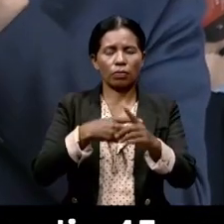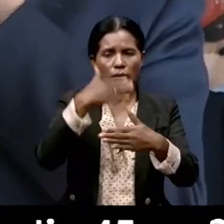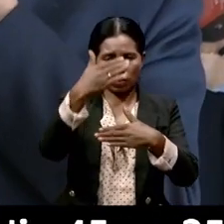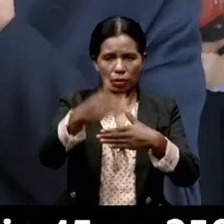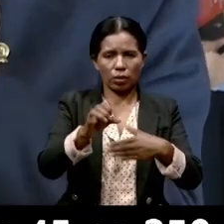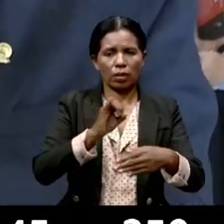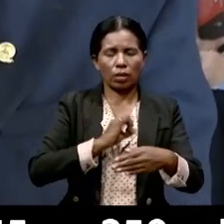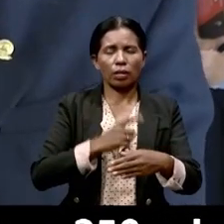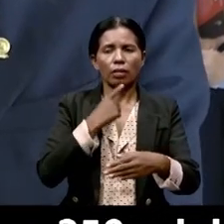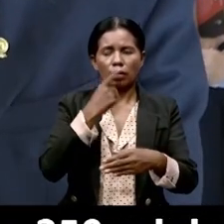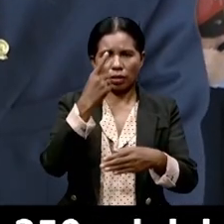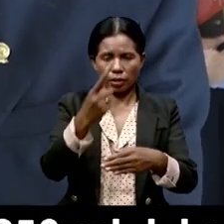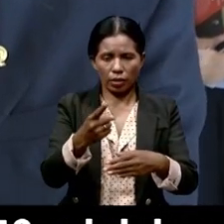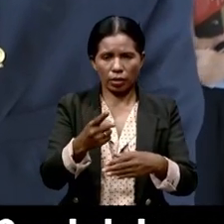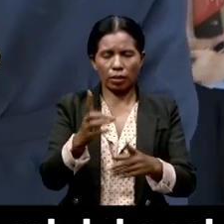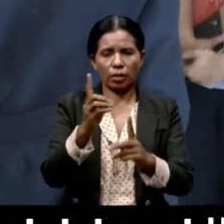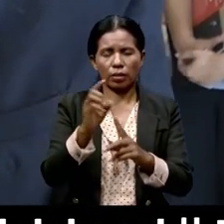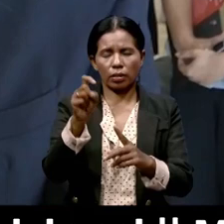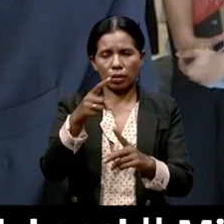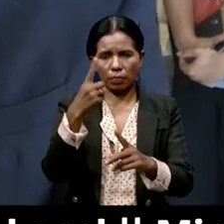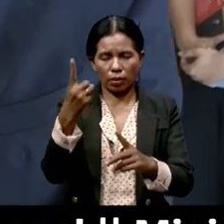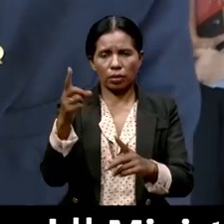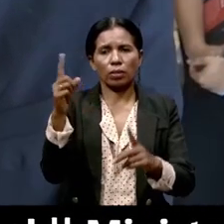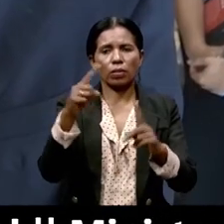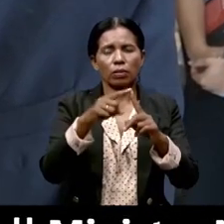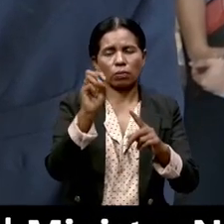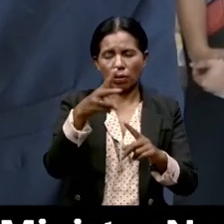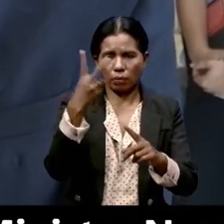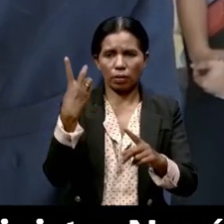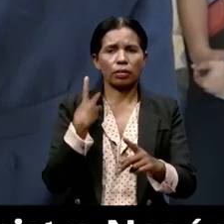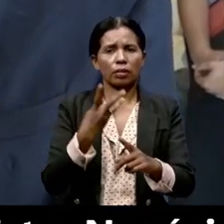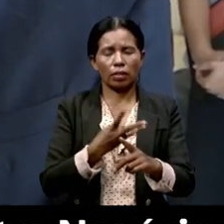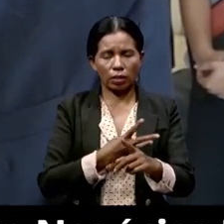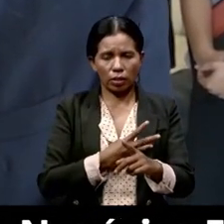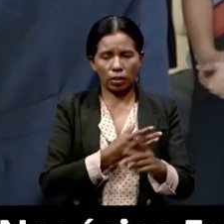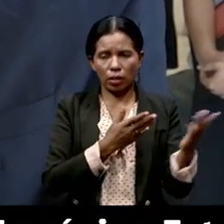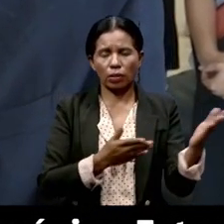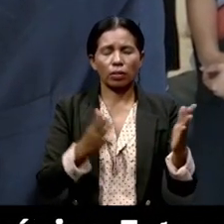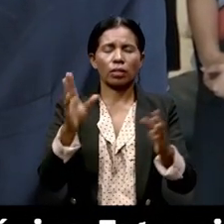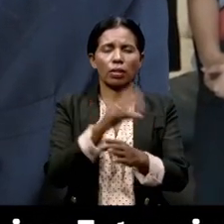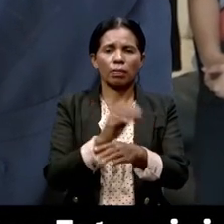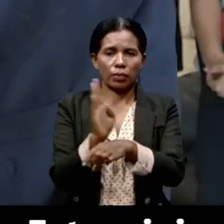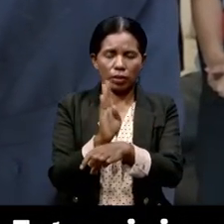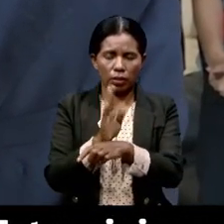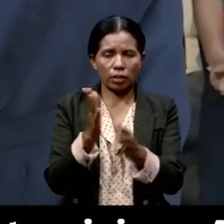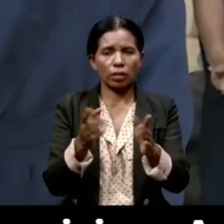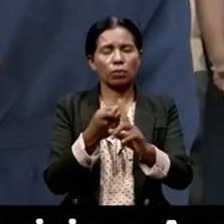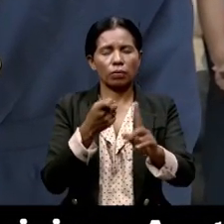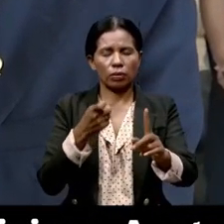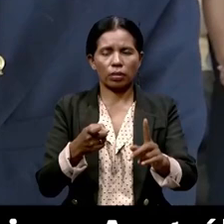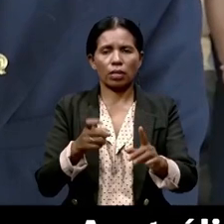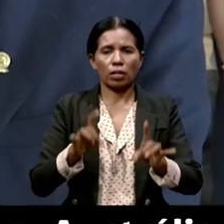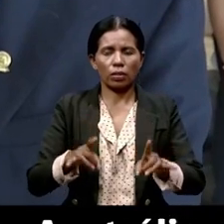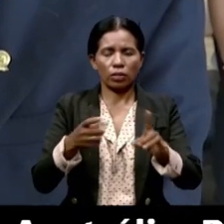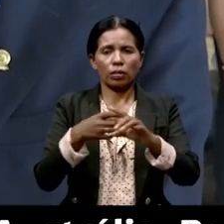sangohin excelensi temi ona dia 11 to 12 ne be mag ida se dada ne to orkin siro usi Australia ne be atu mai ko pera hamuto ko